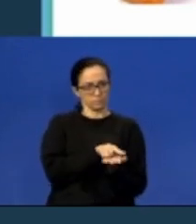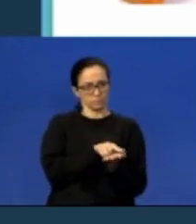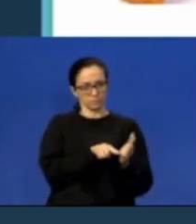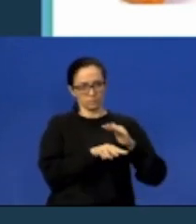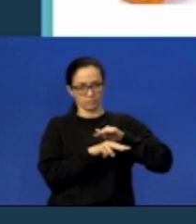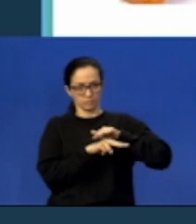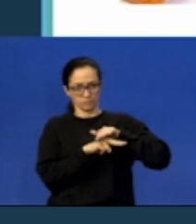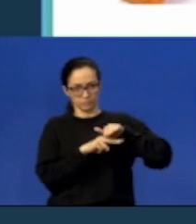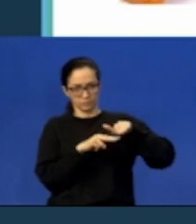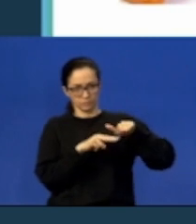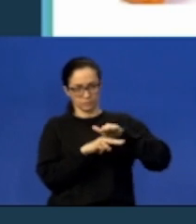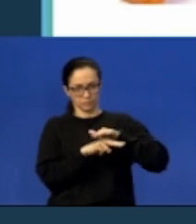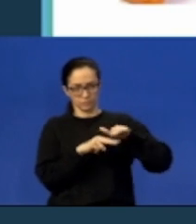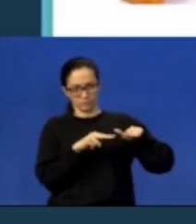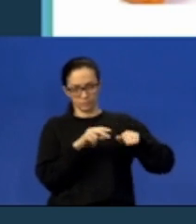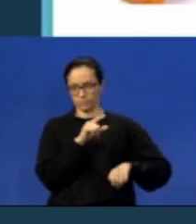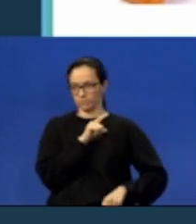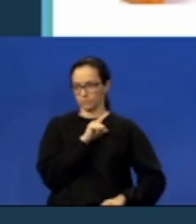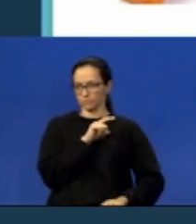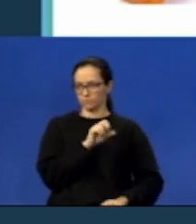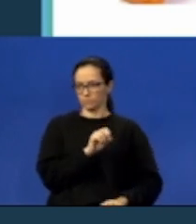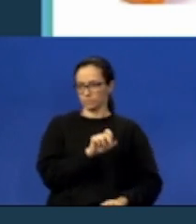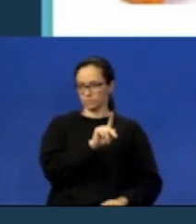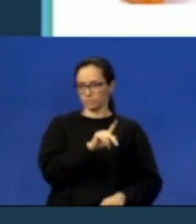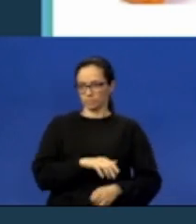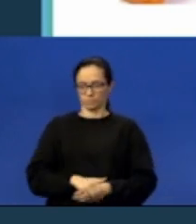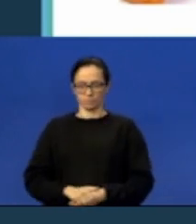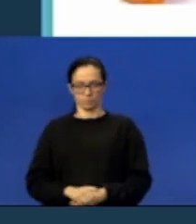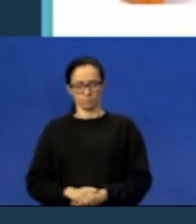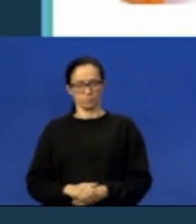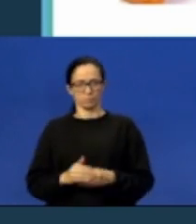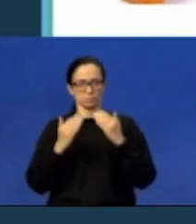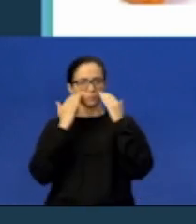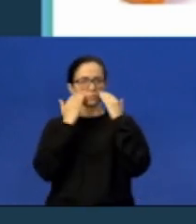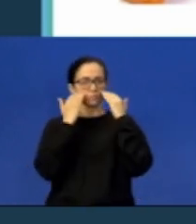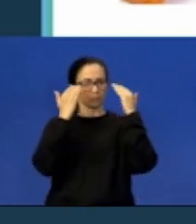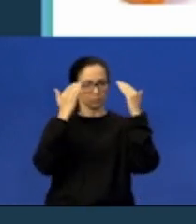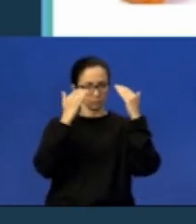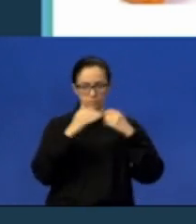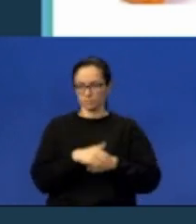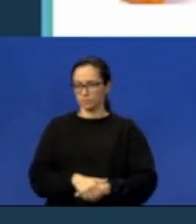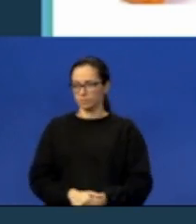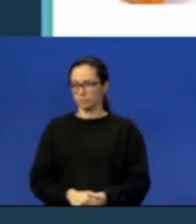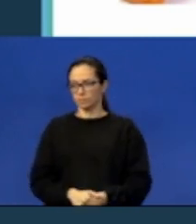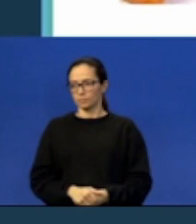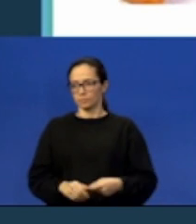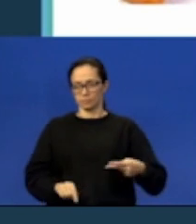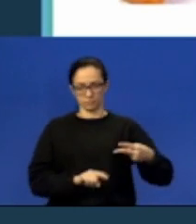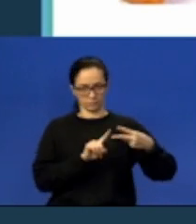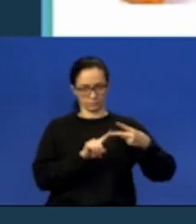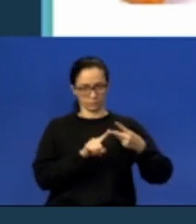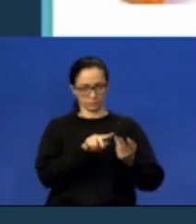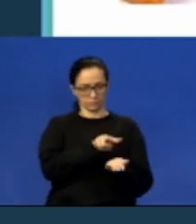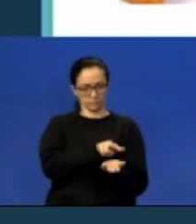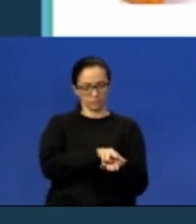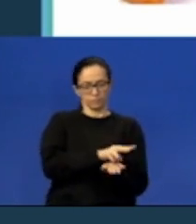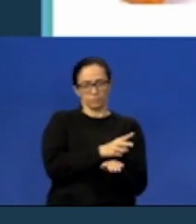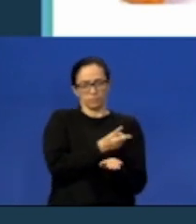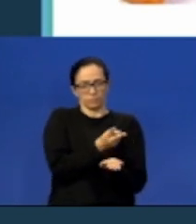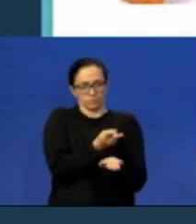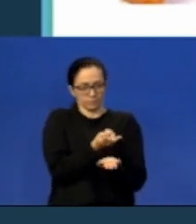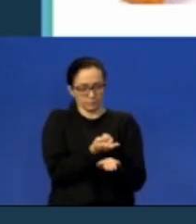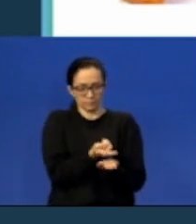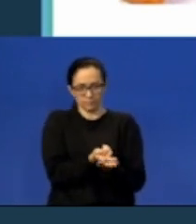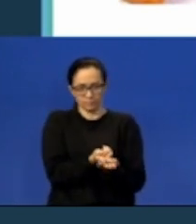indivíduo ele está deitado sobre a maca com a barriga para cima. Já na segunda posição, abaixo do decúbito ventral, a